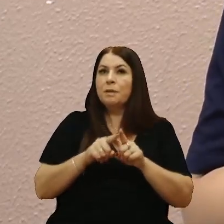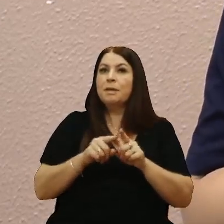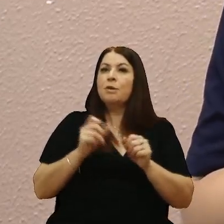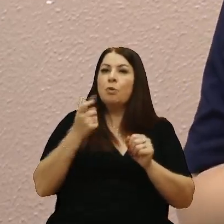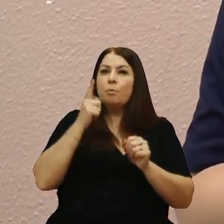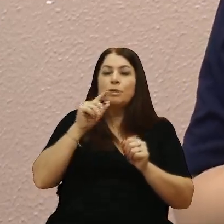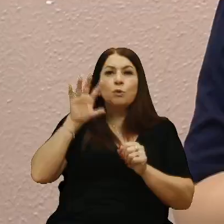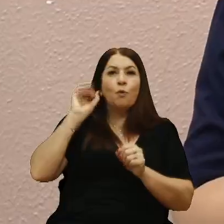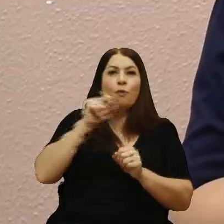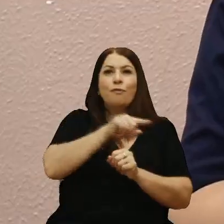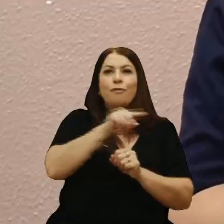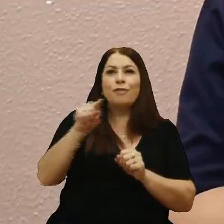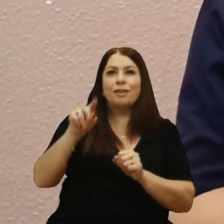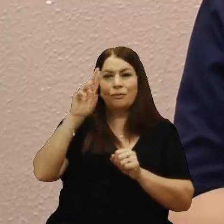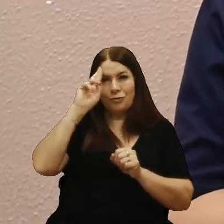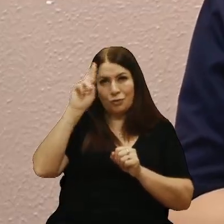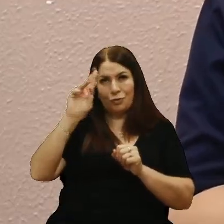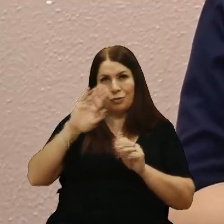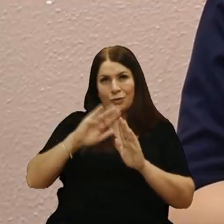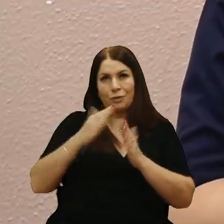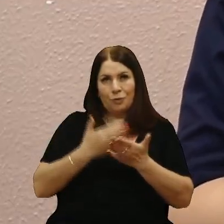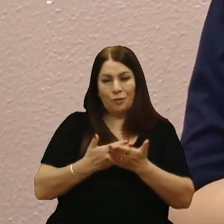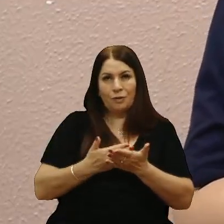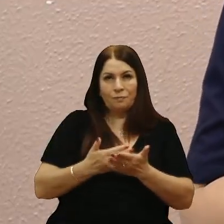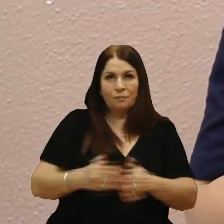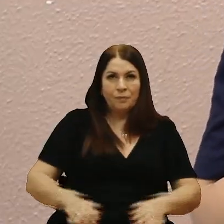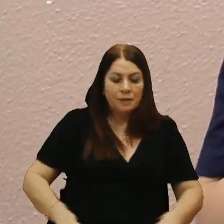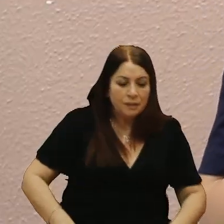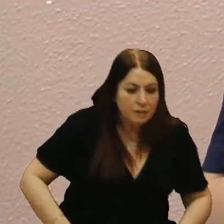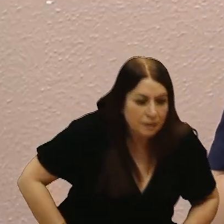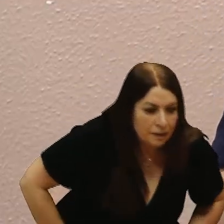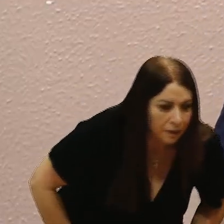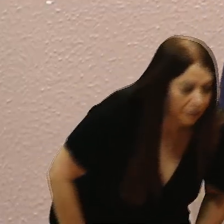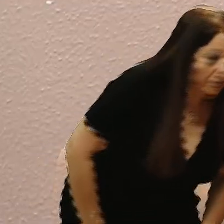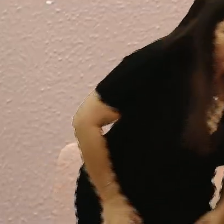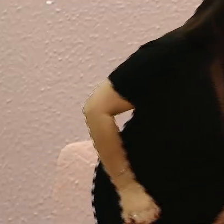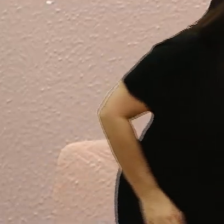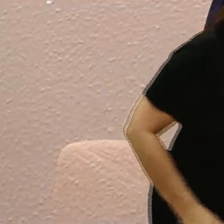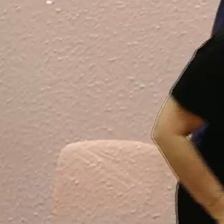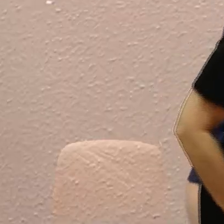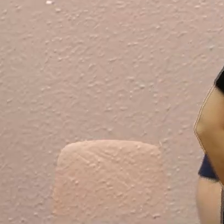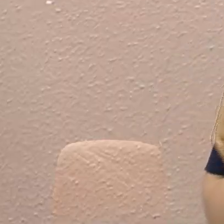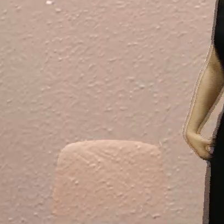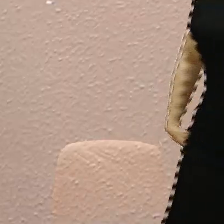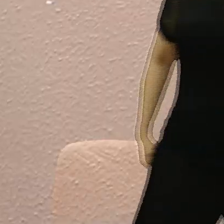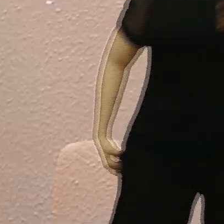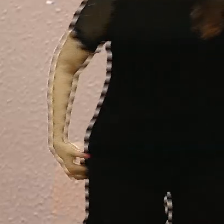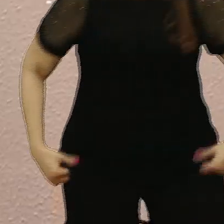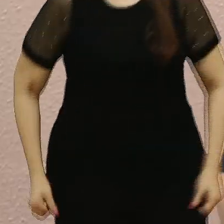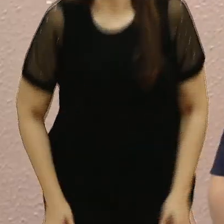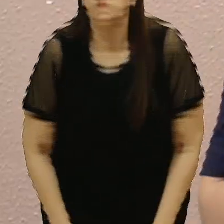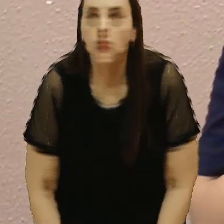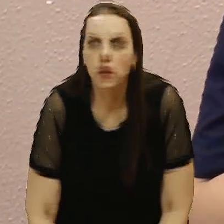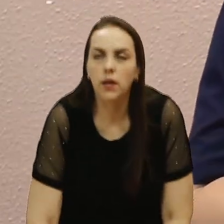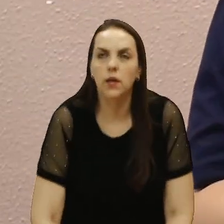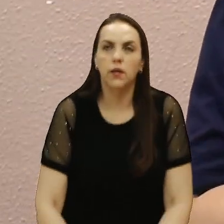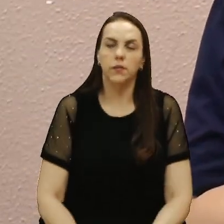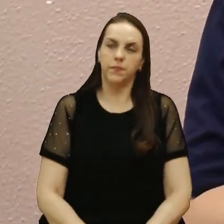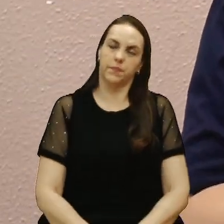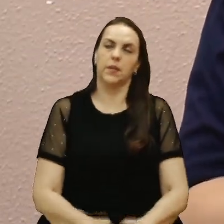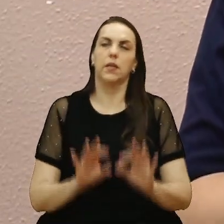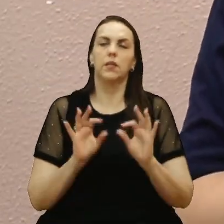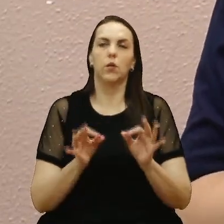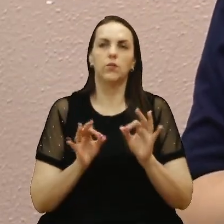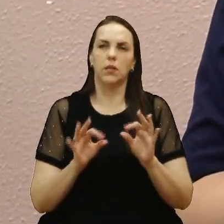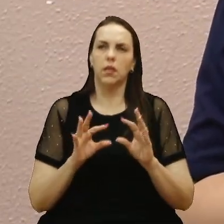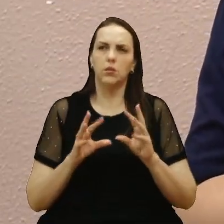possa escutar os diretores e as diretoras das escolas sobre a realidade, porque eu tenho certeza que eles dão uma aula em qualquer um de nós aqui, né?